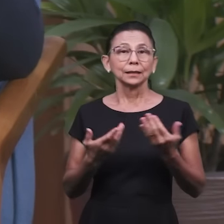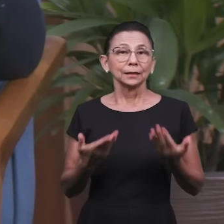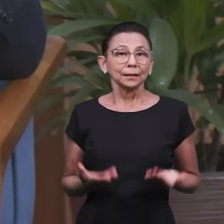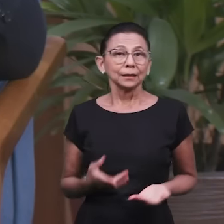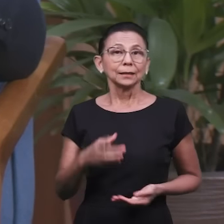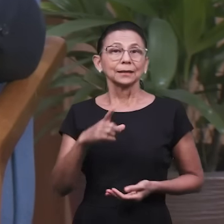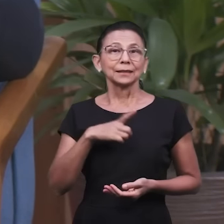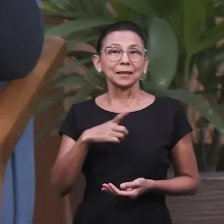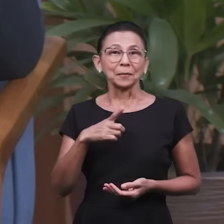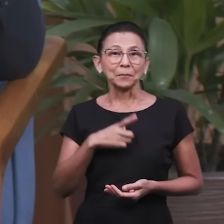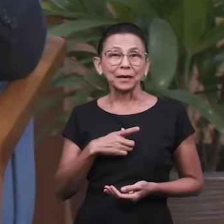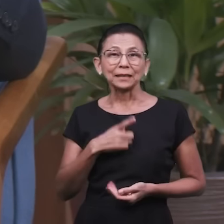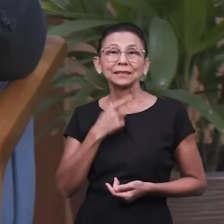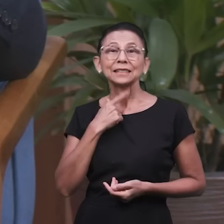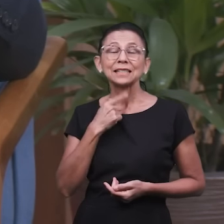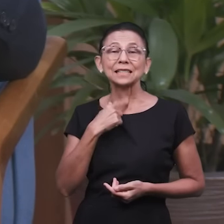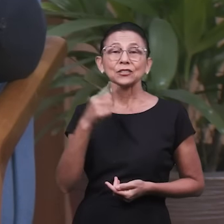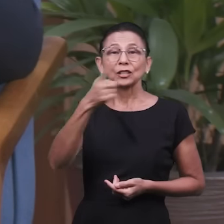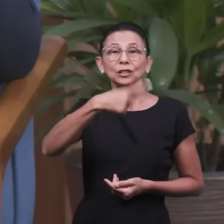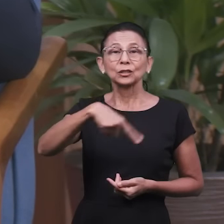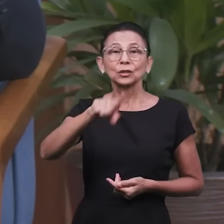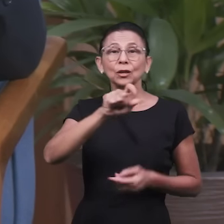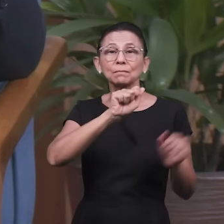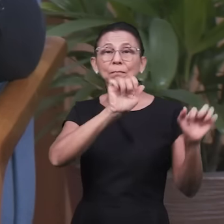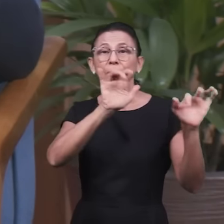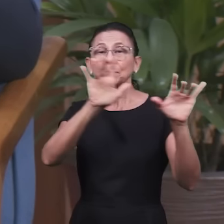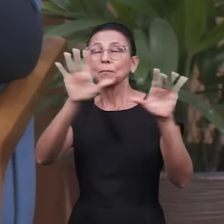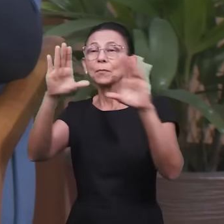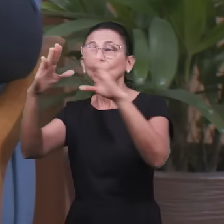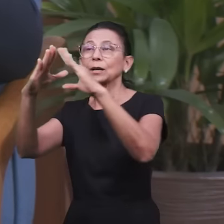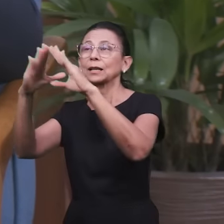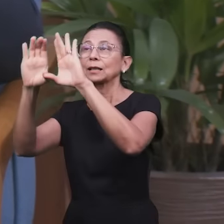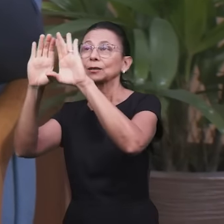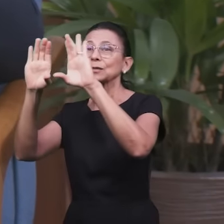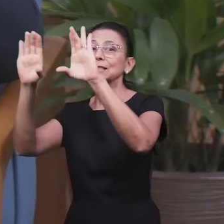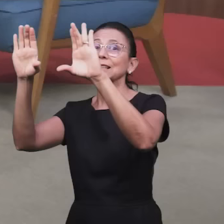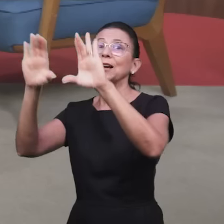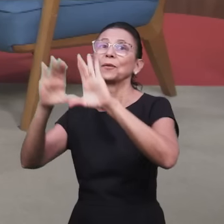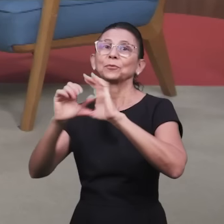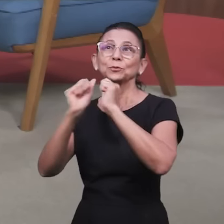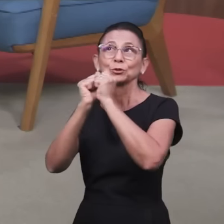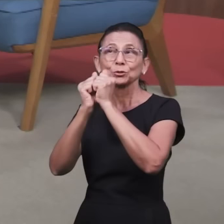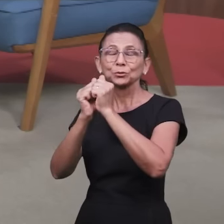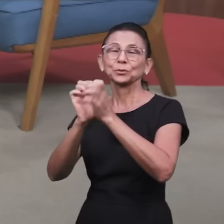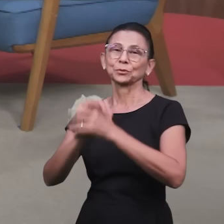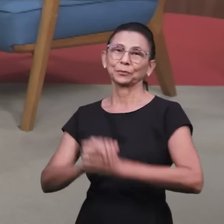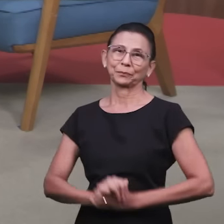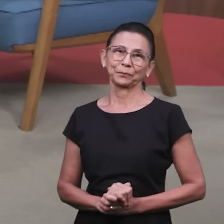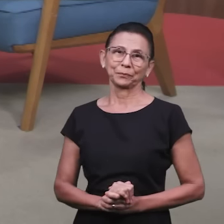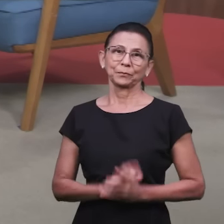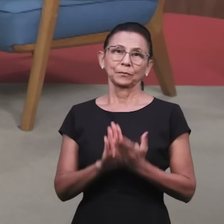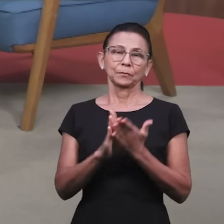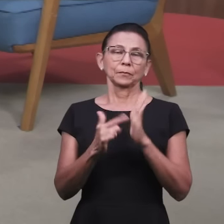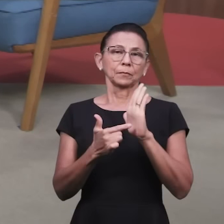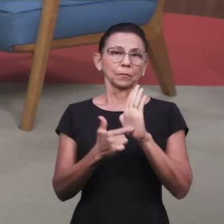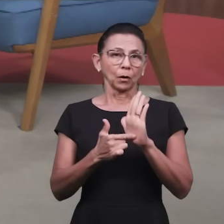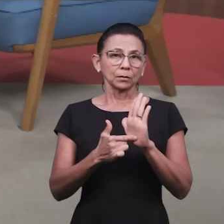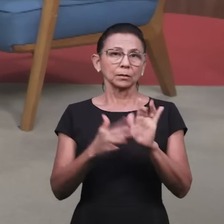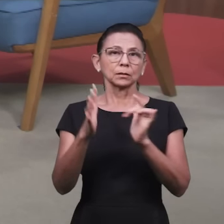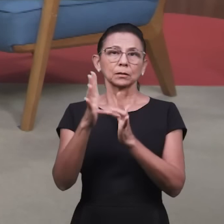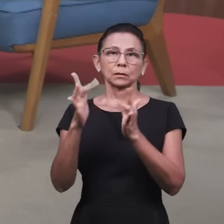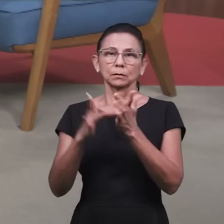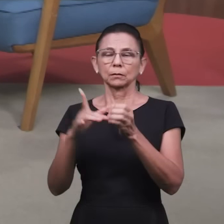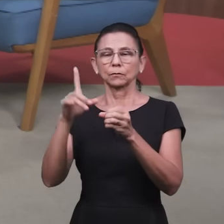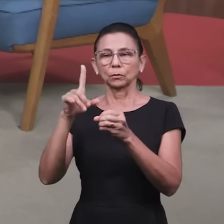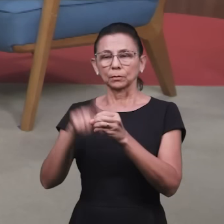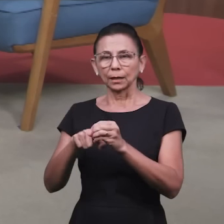maravilhoso no céu, ao lado dele, por toda a eternidade. E a palavra afirma que Jesus virá